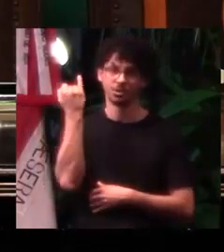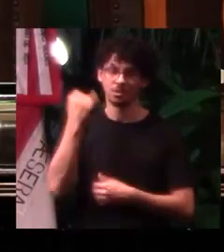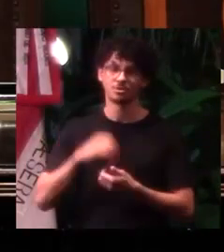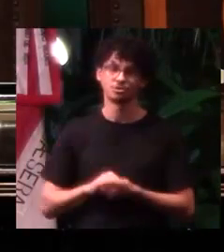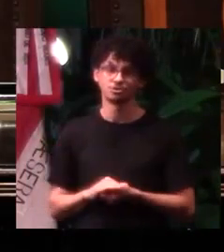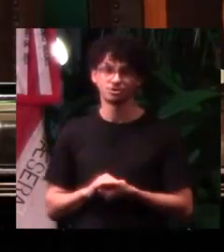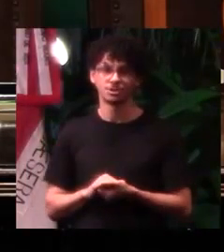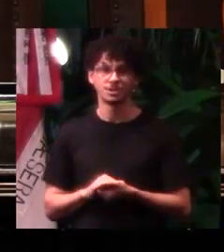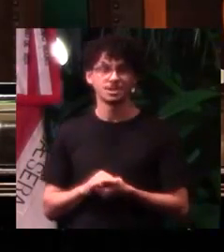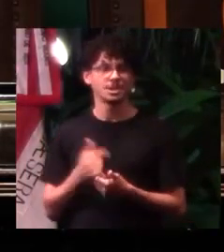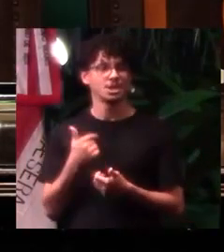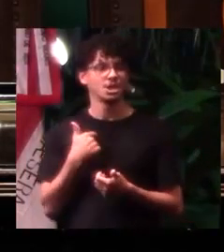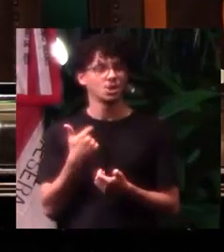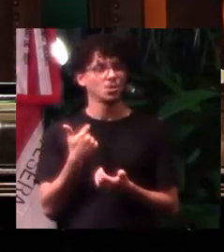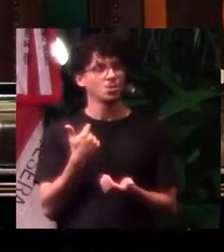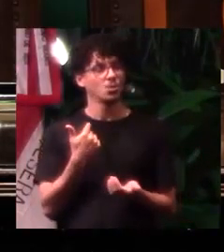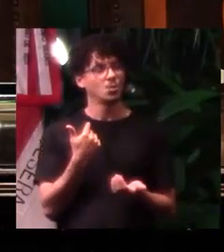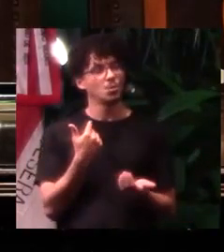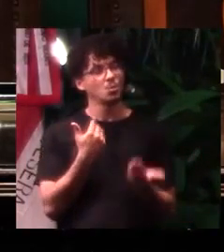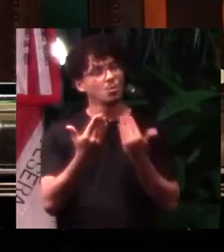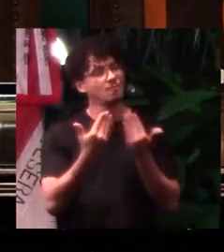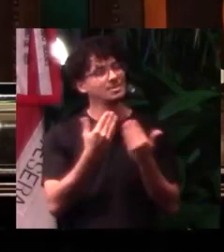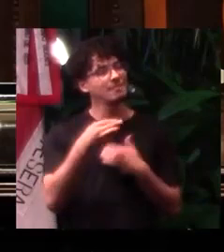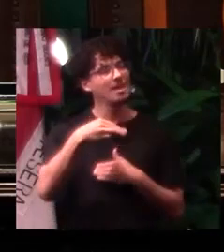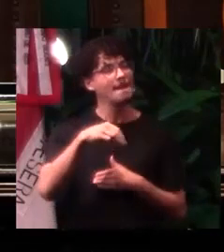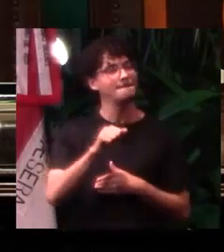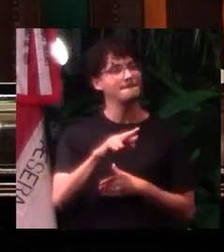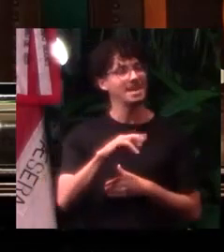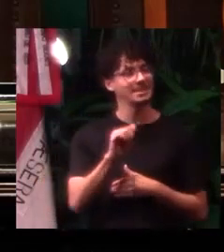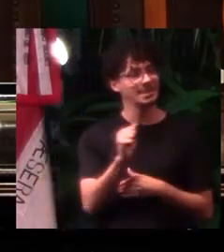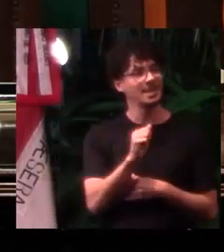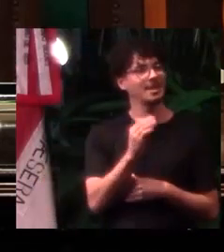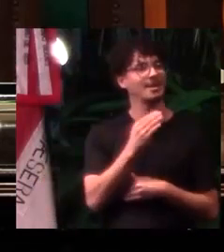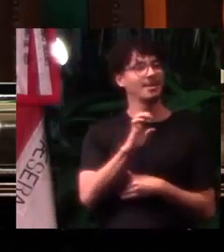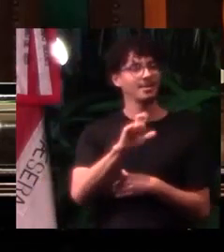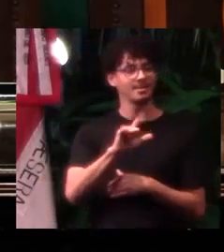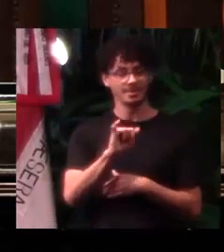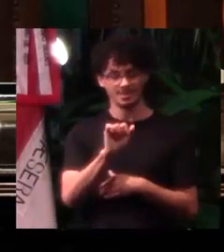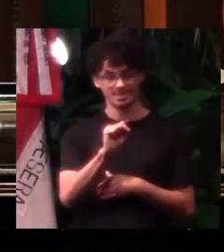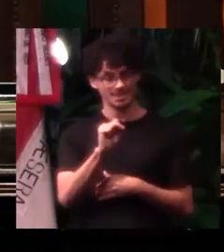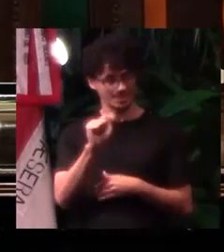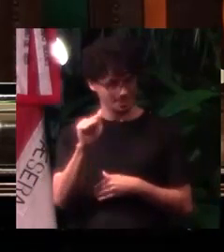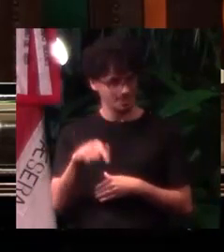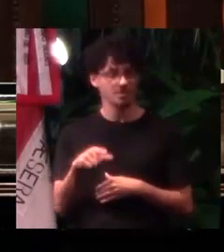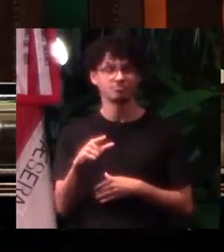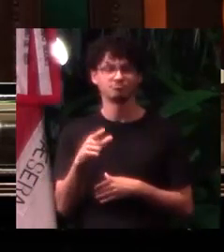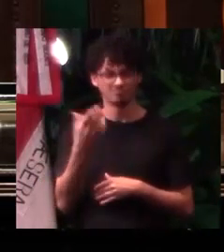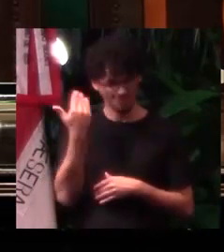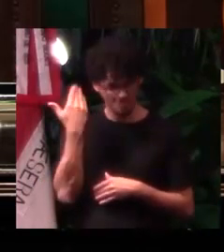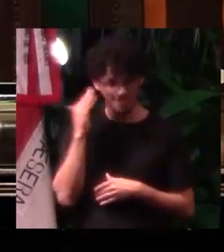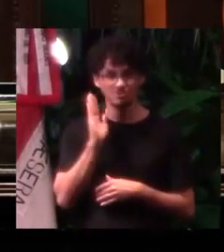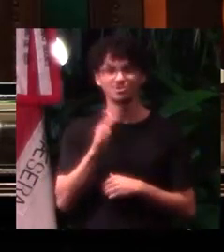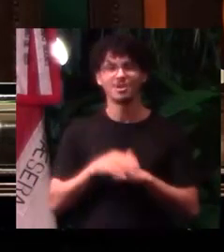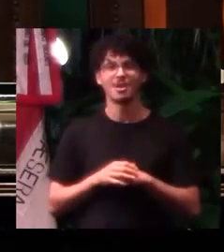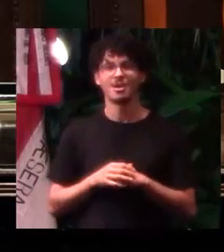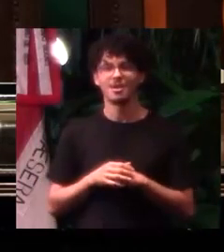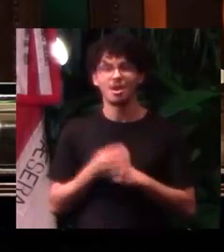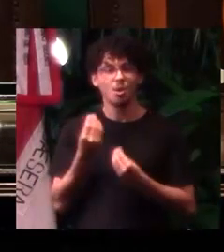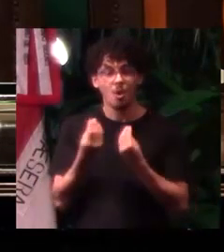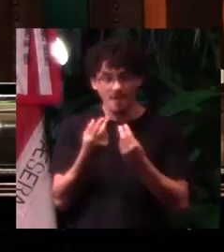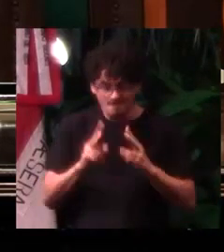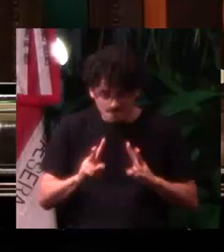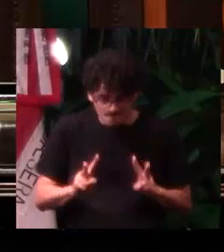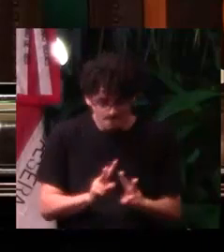Eu conversava com a Maria Elisa sobre isso há algum tempo, né? A questão da valorização